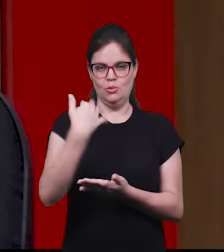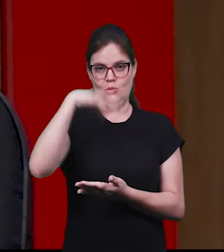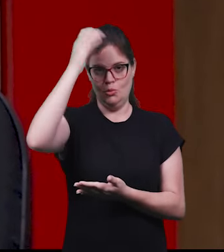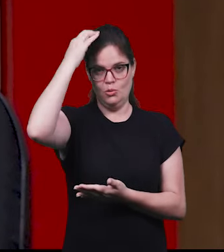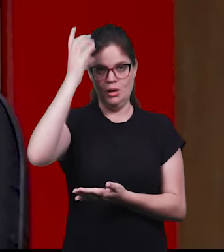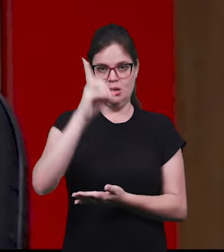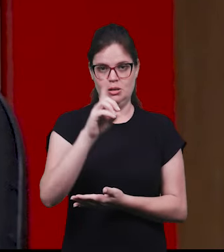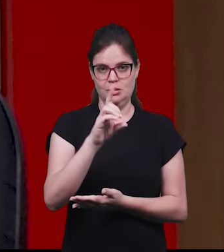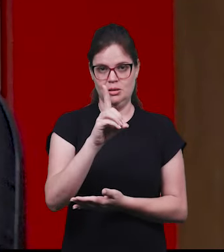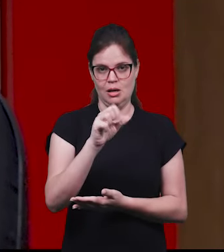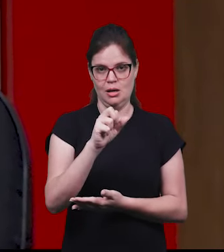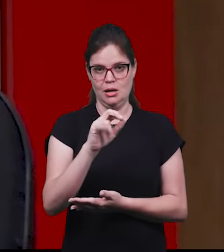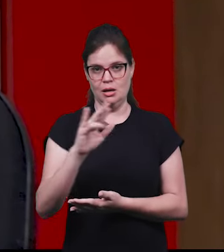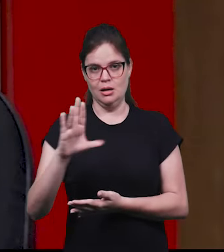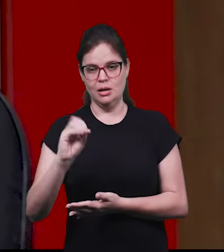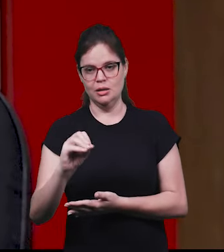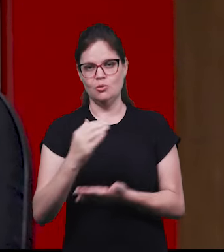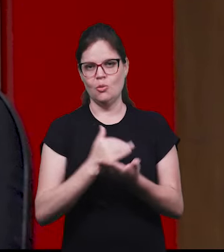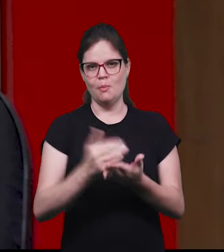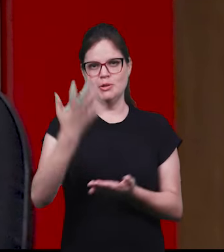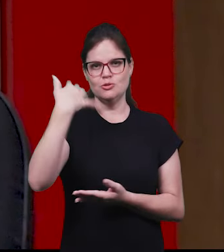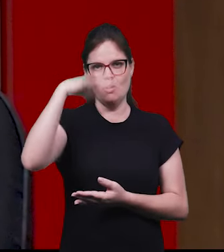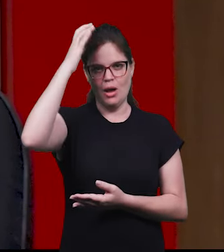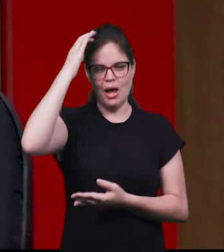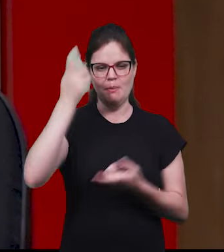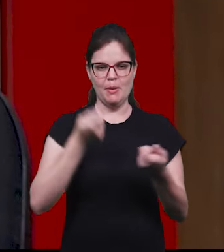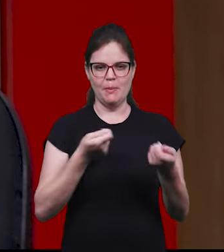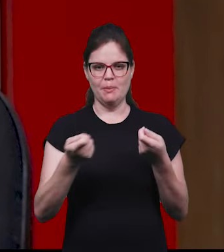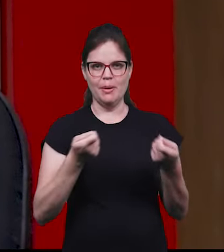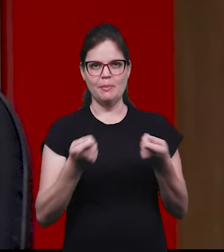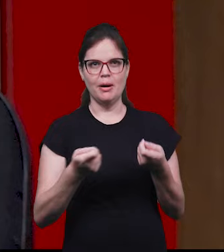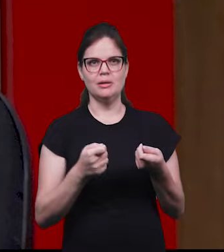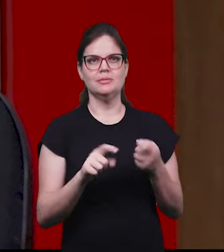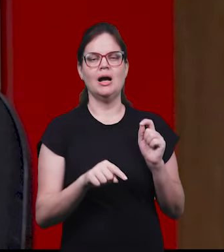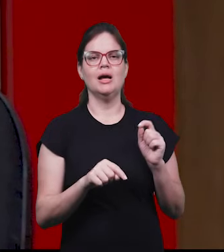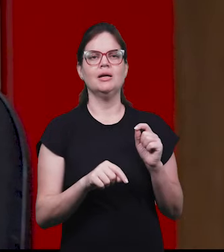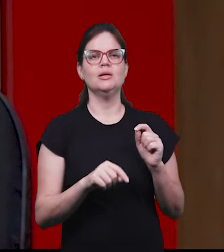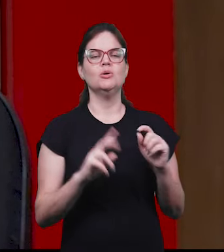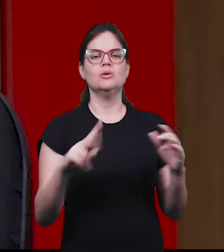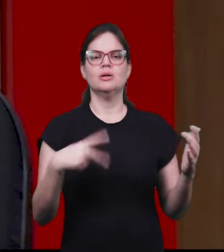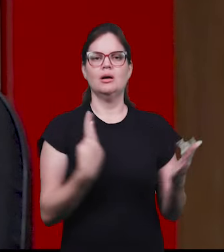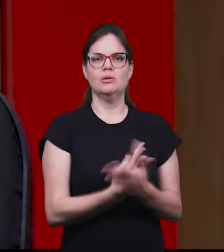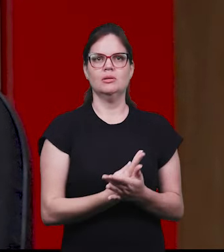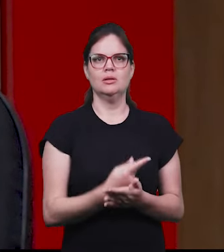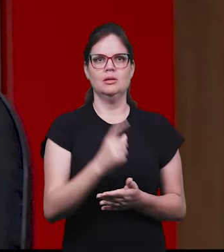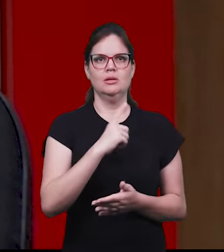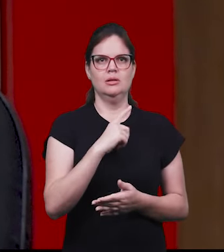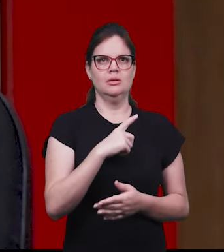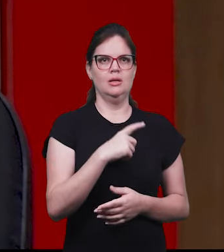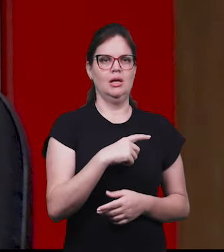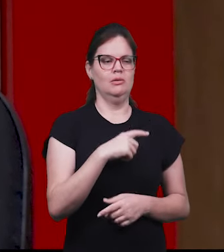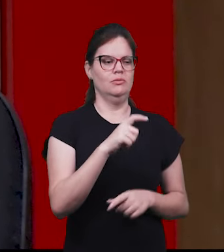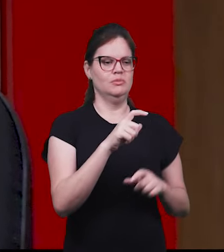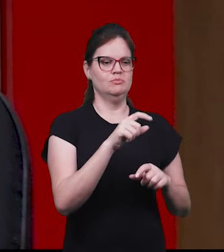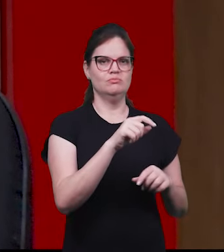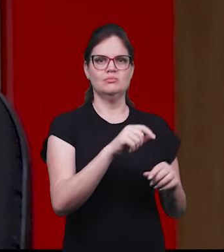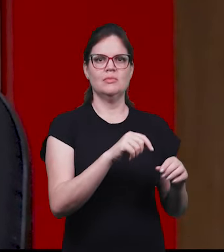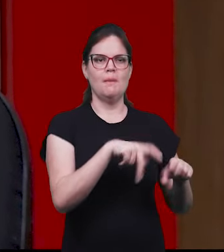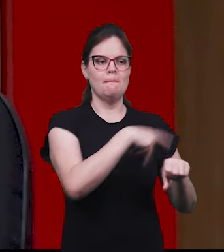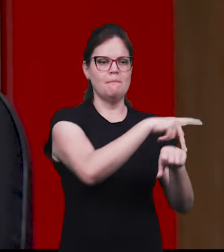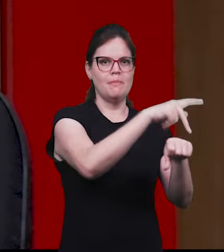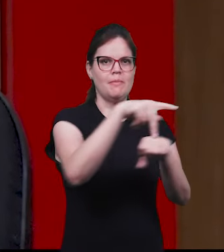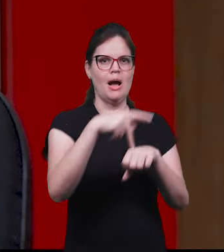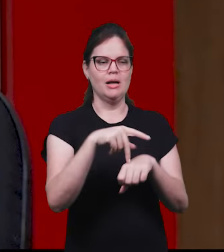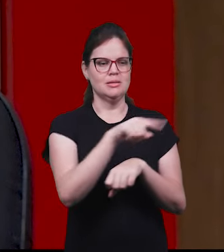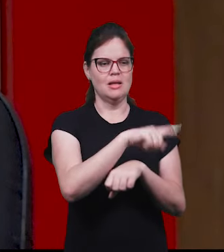a reinar, começou aquela reclamação lá dos vizinhos. Já estava